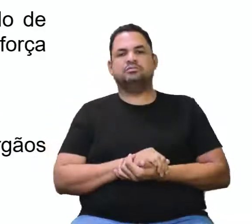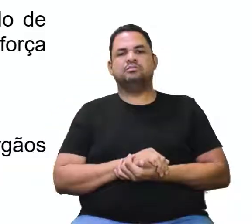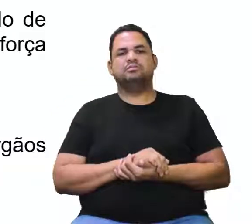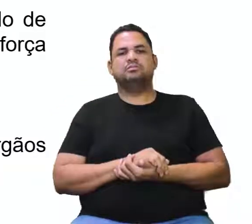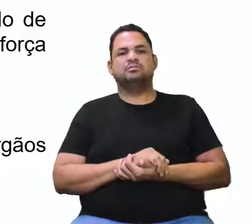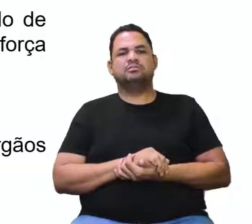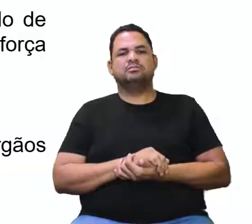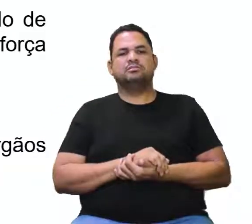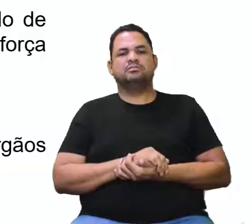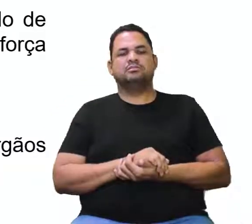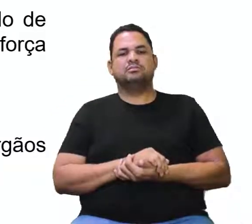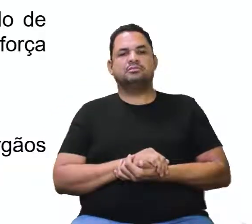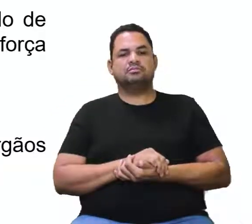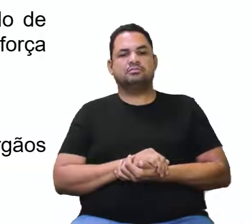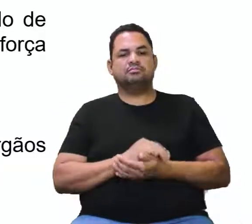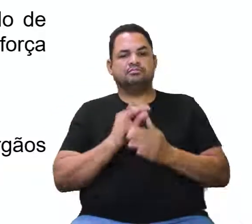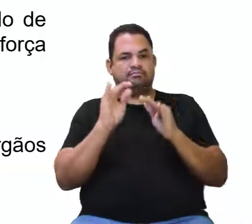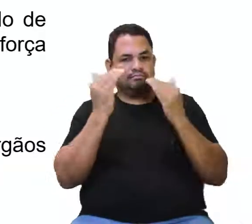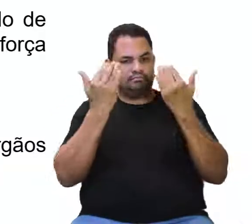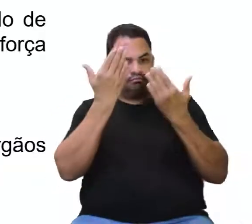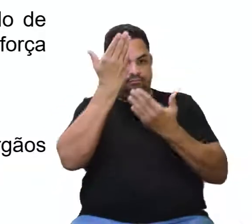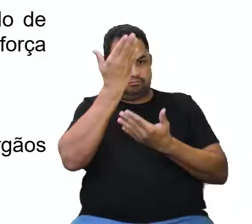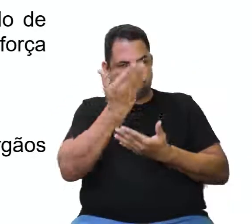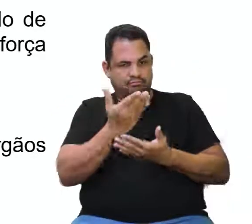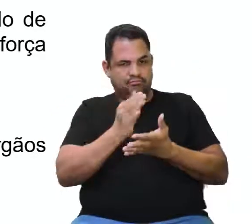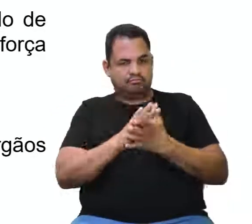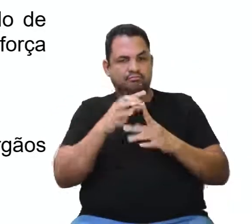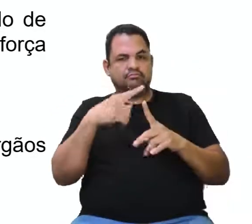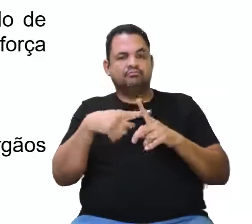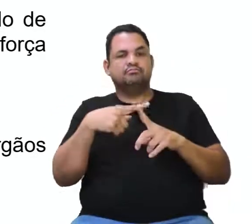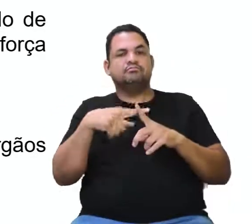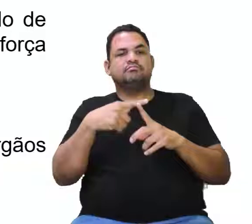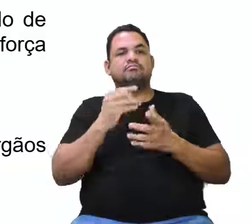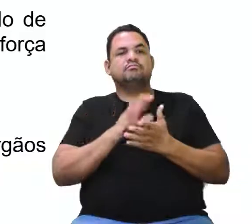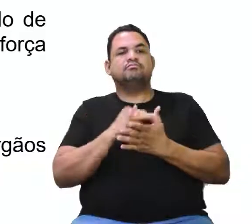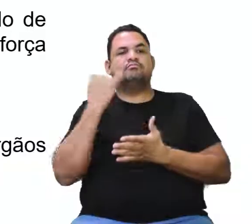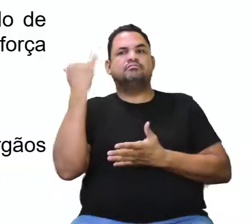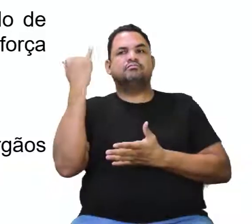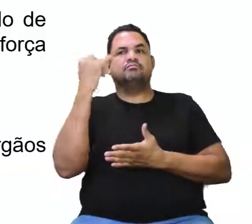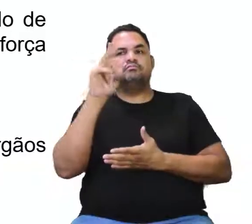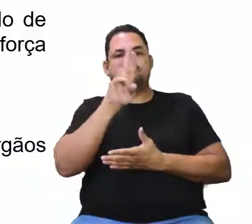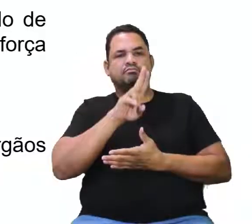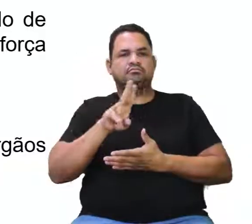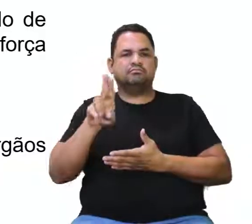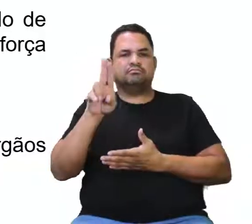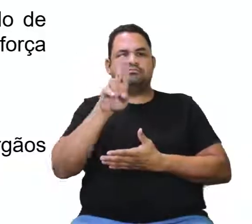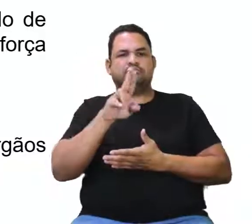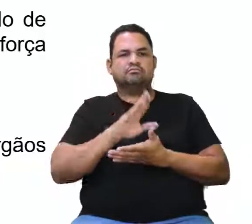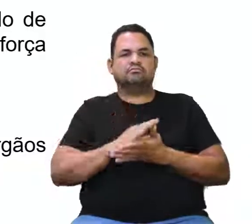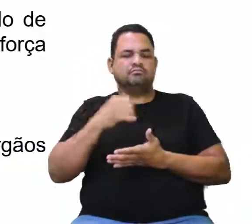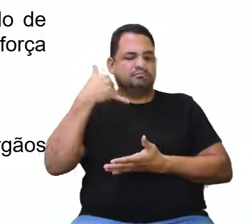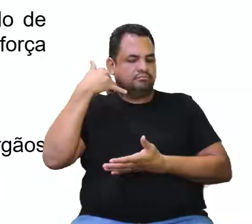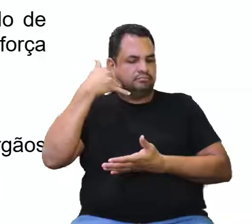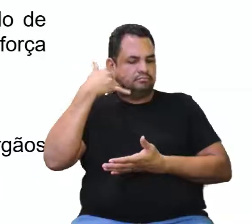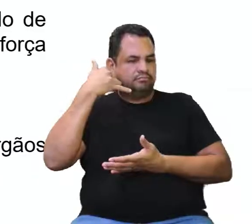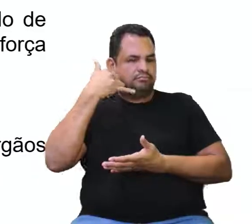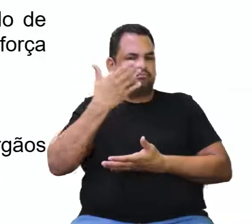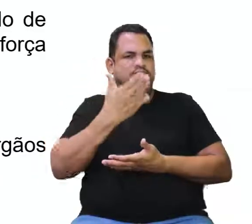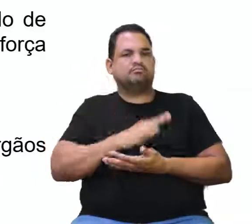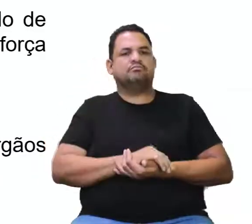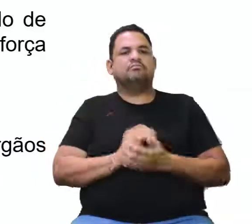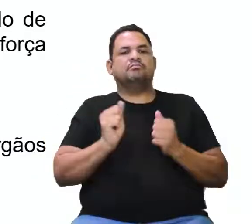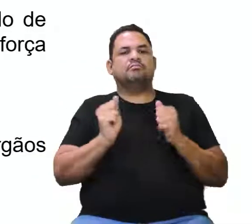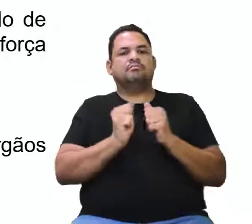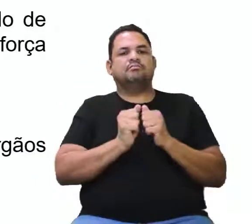do celular, vou chamar a atenção aqui. Por que é importante eu utilizar ali o celular